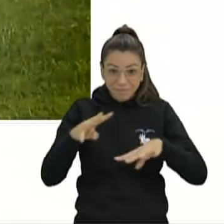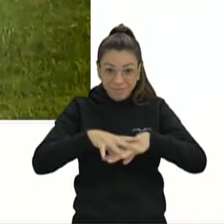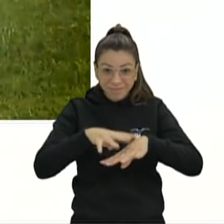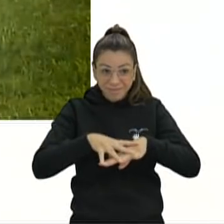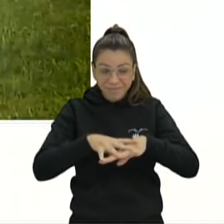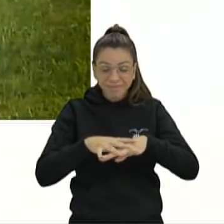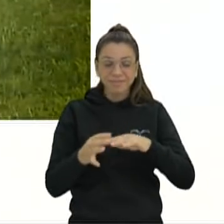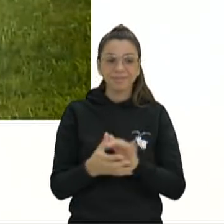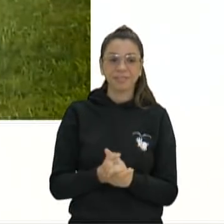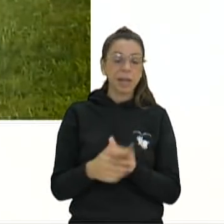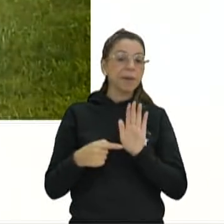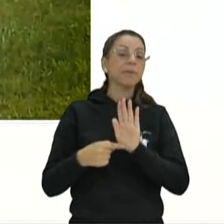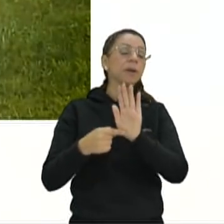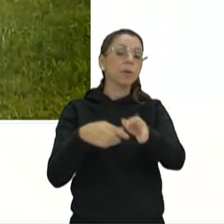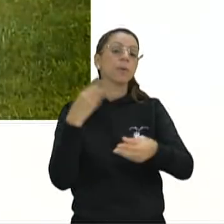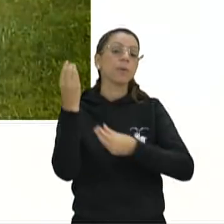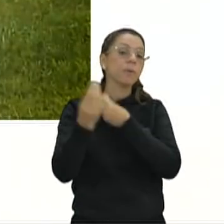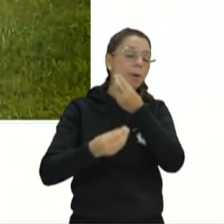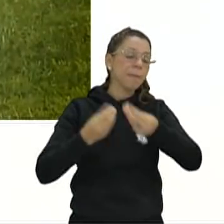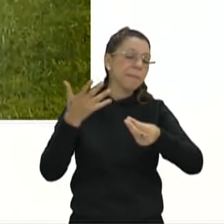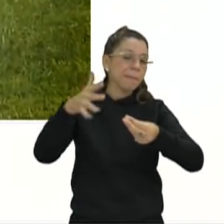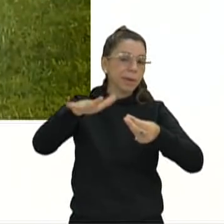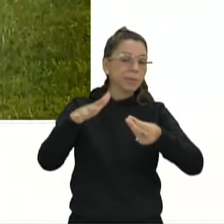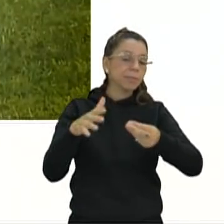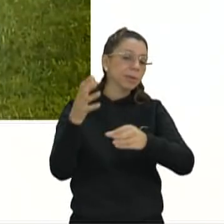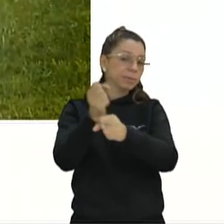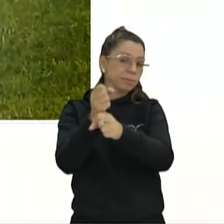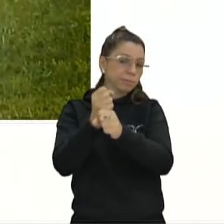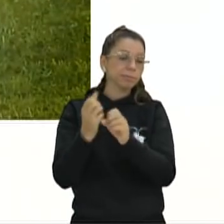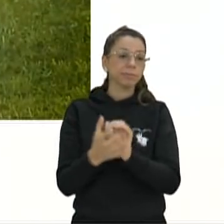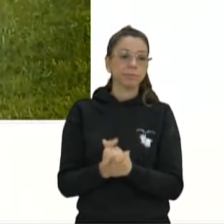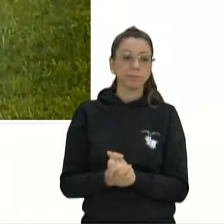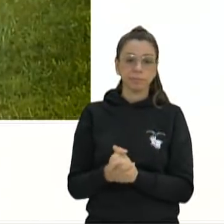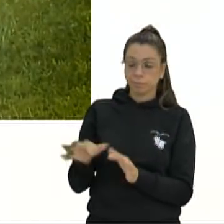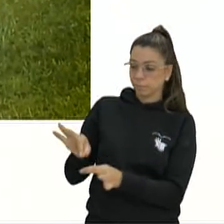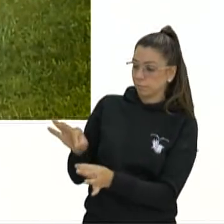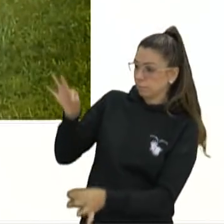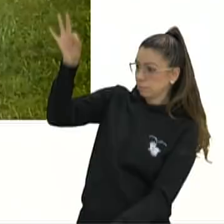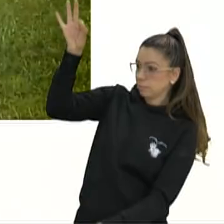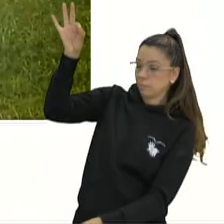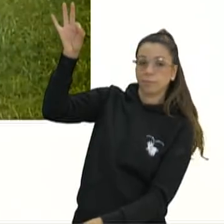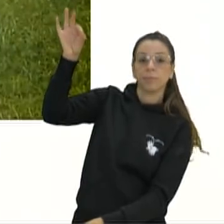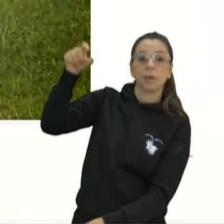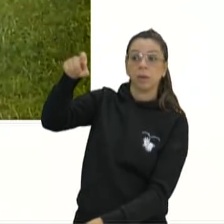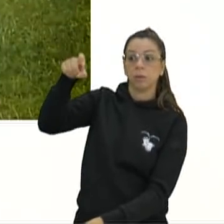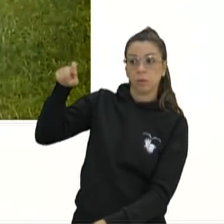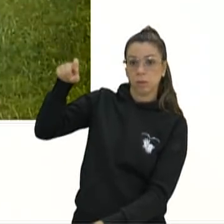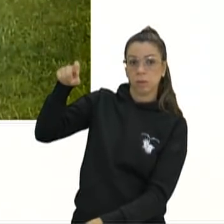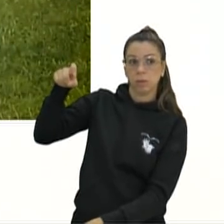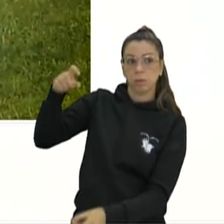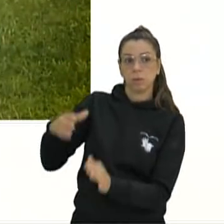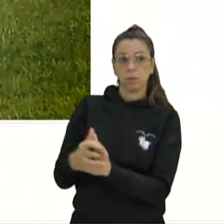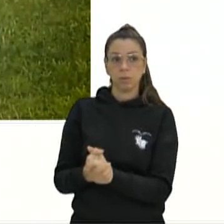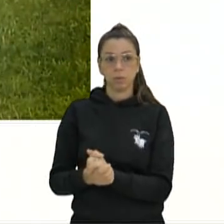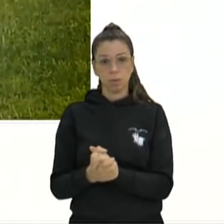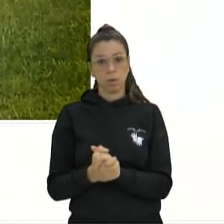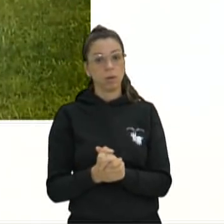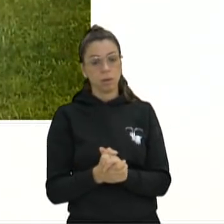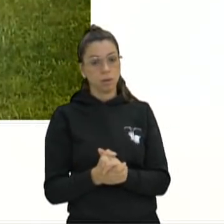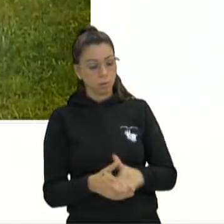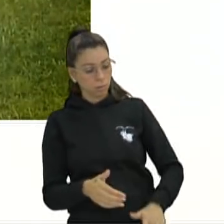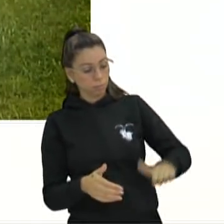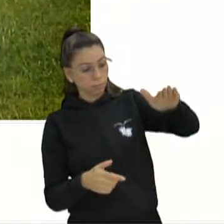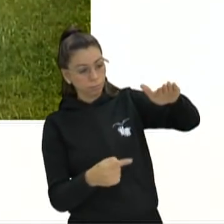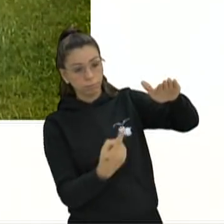continhas? Então vamos mostrar para vocês como mais ou menos que eu fiz esse cálculo, tá? A altura da chaminé aqui nós chamamos de X e tem a altura de quem estava medindo,